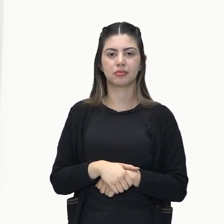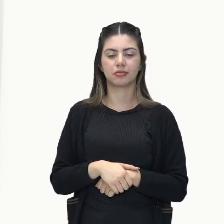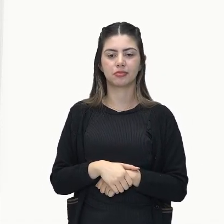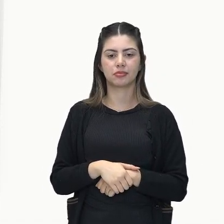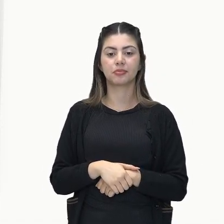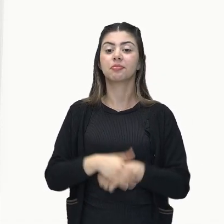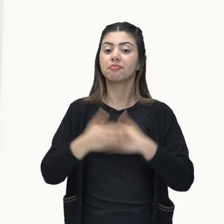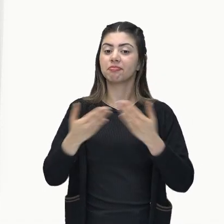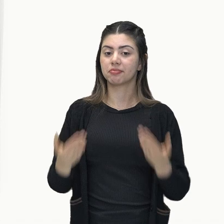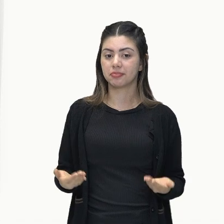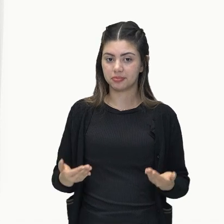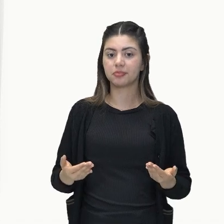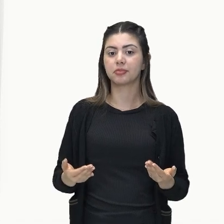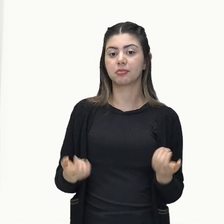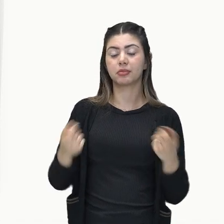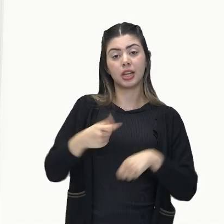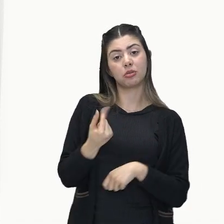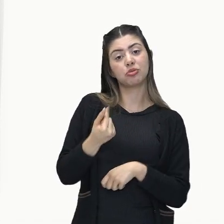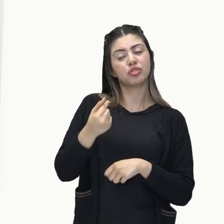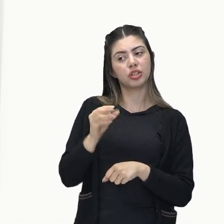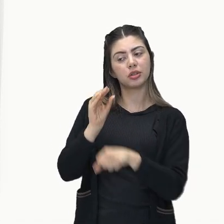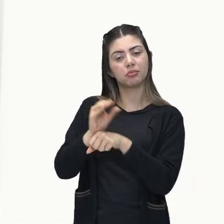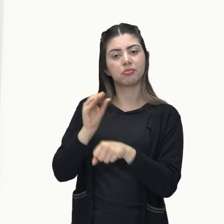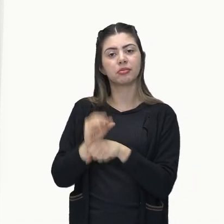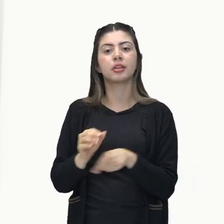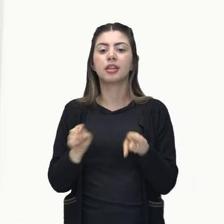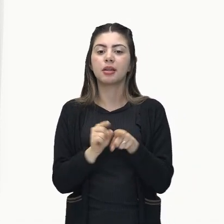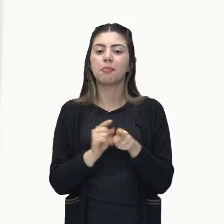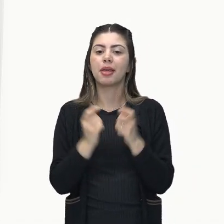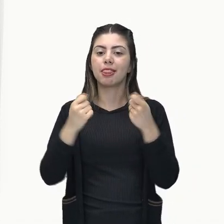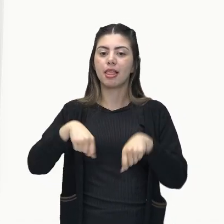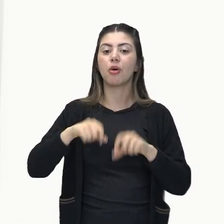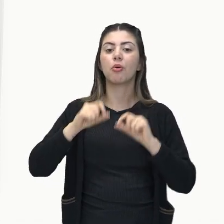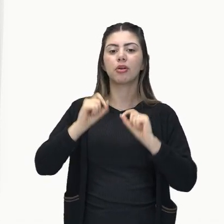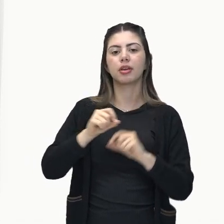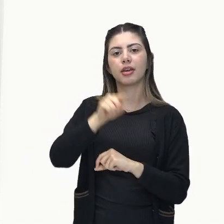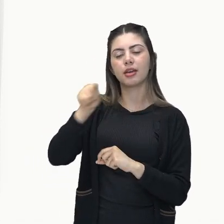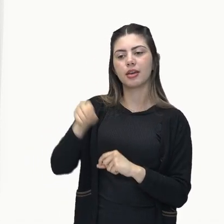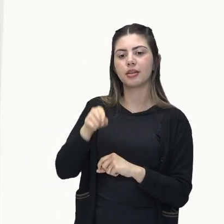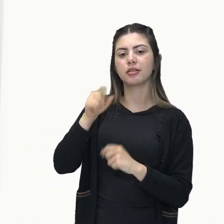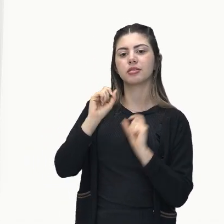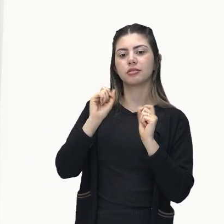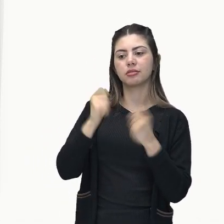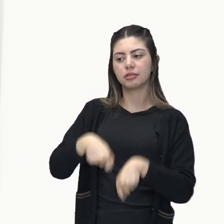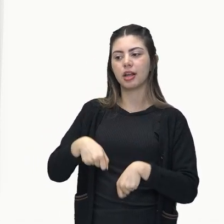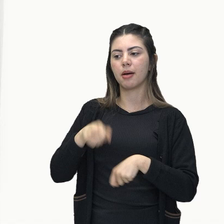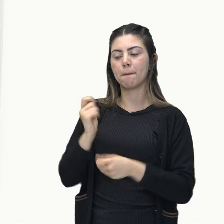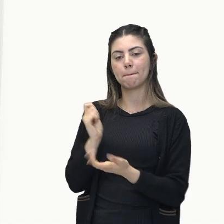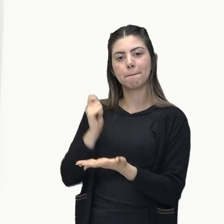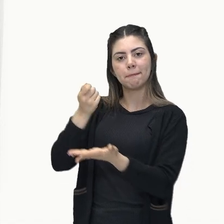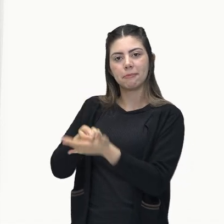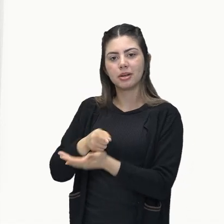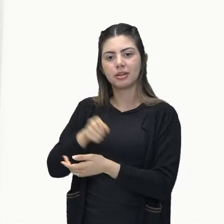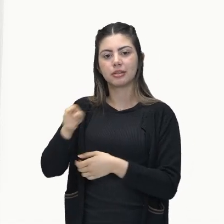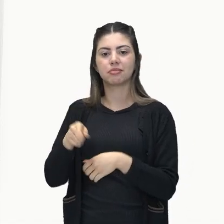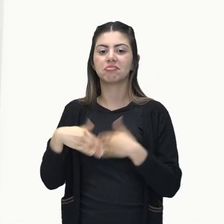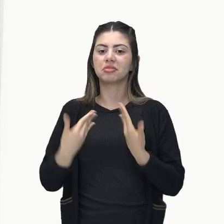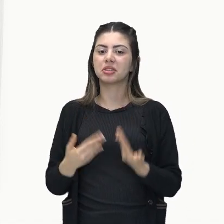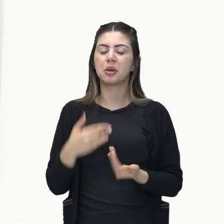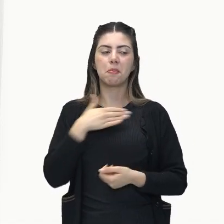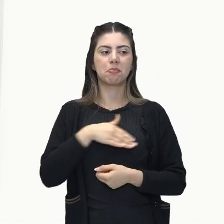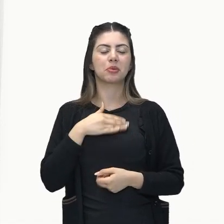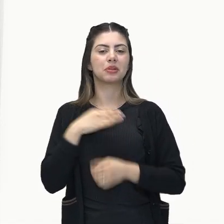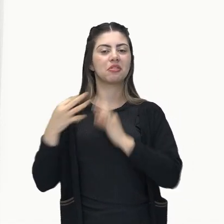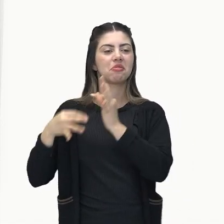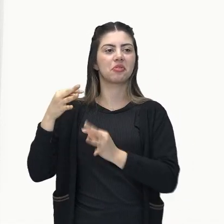Além do prêmio em dinheiro, há a possibilidade ainda de Maidson ser contratado pelo Spotify. É uma honra poder levar o nome da região por